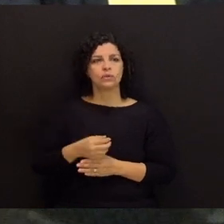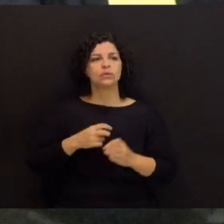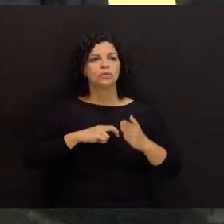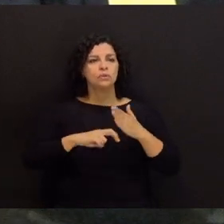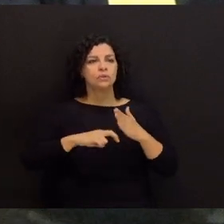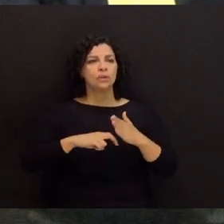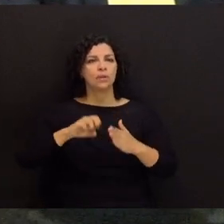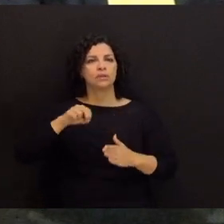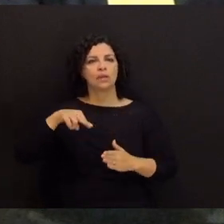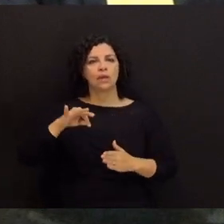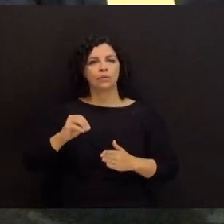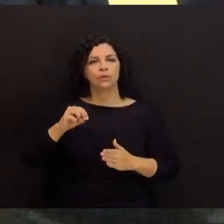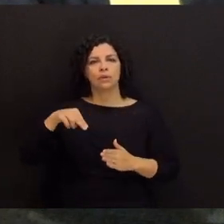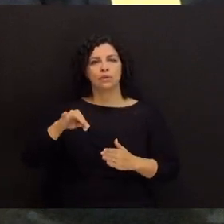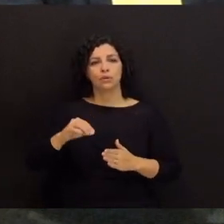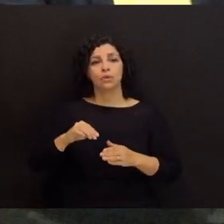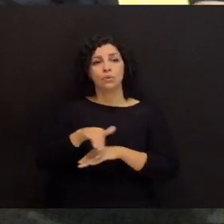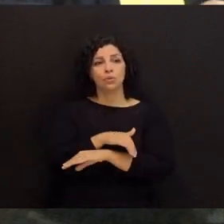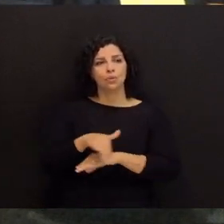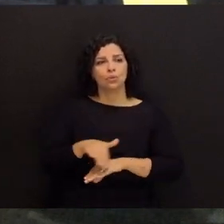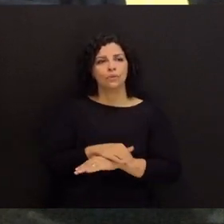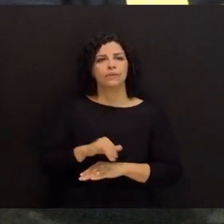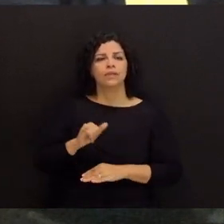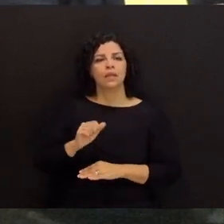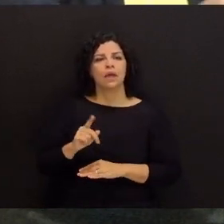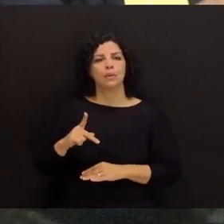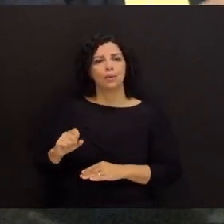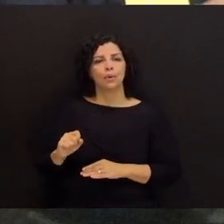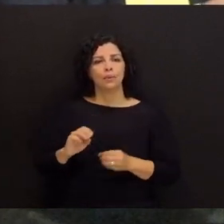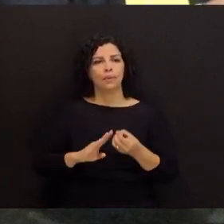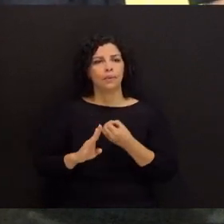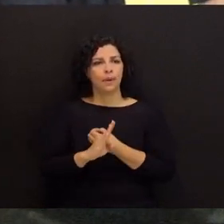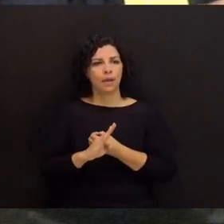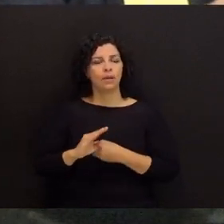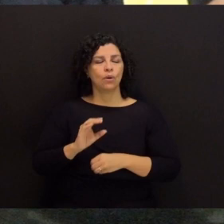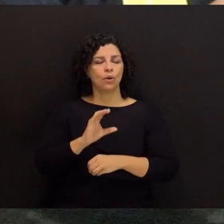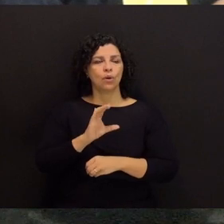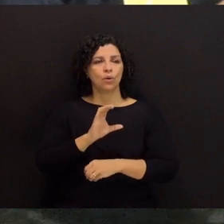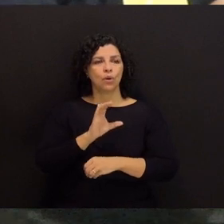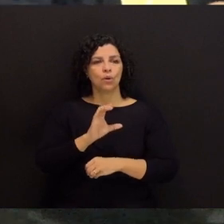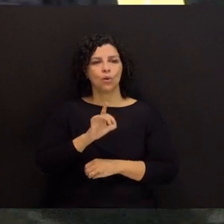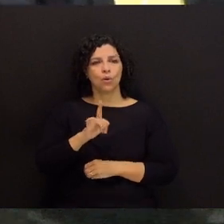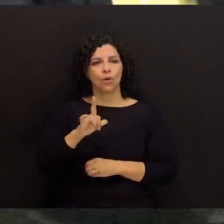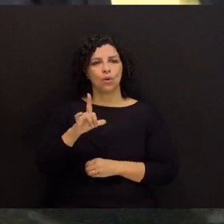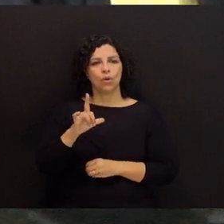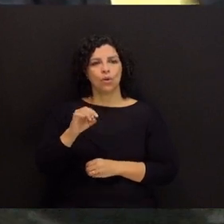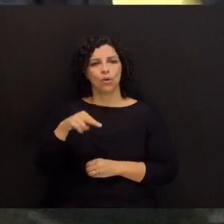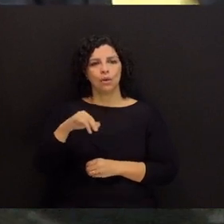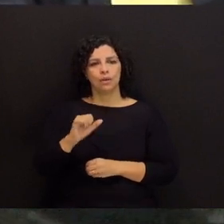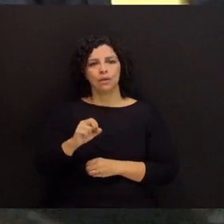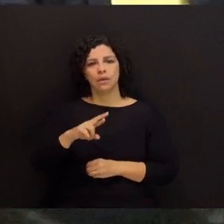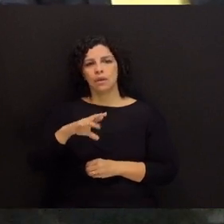Santo Antônio localizado na Rua Iapó no bairro Santo Antônio do Rio Grande indicação